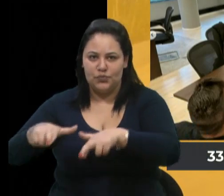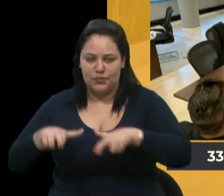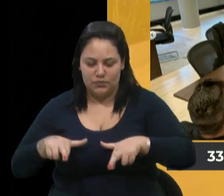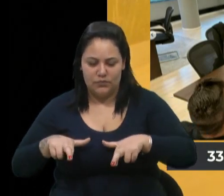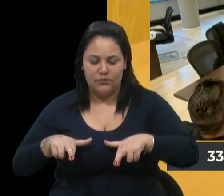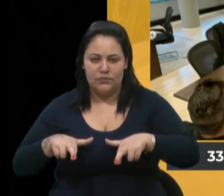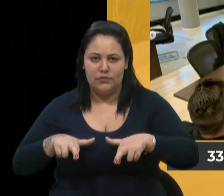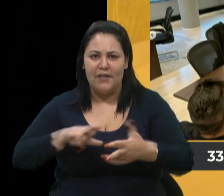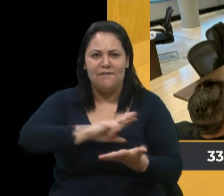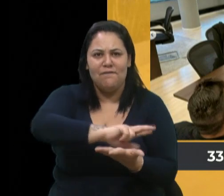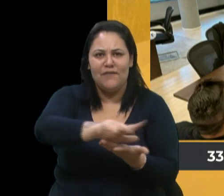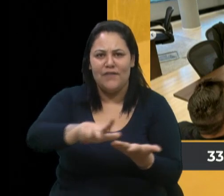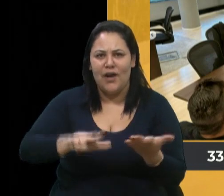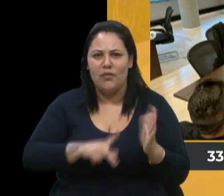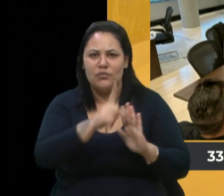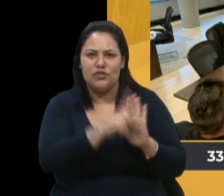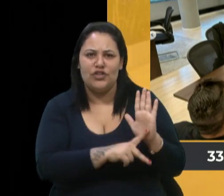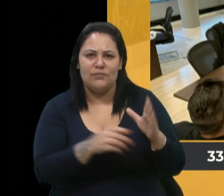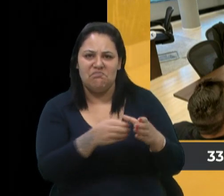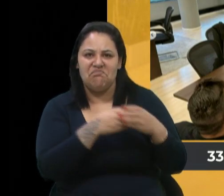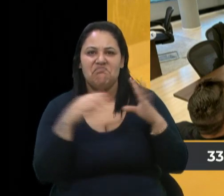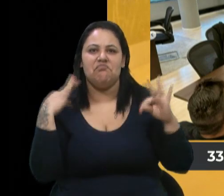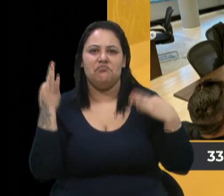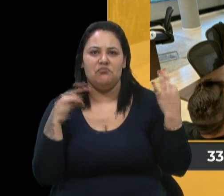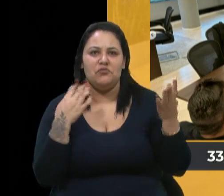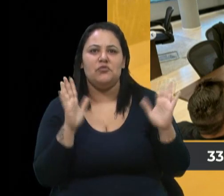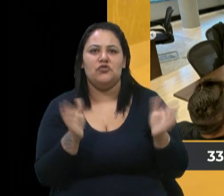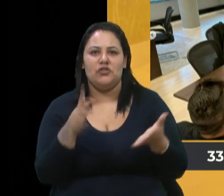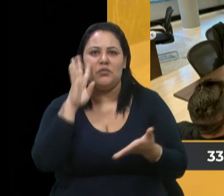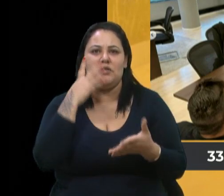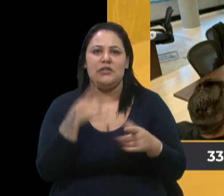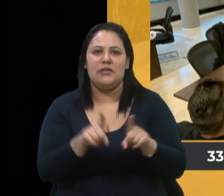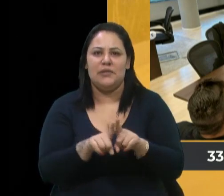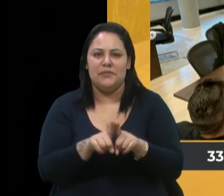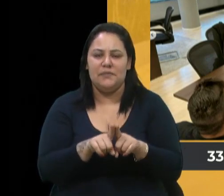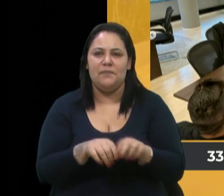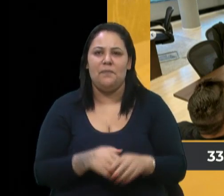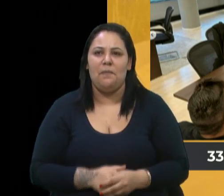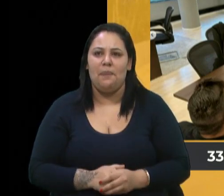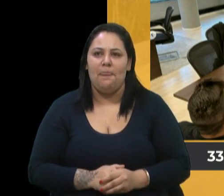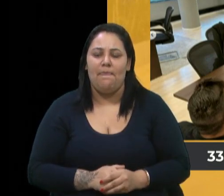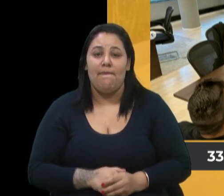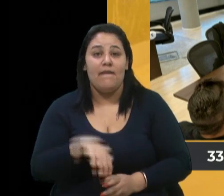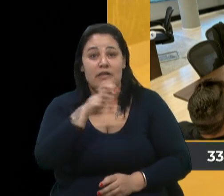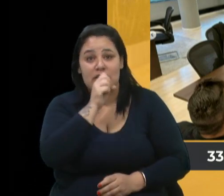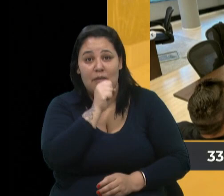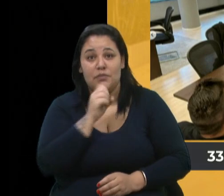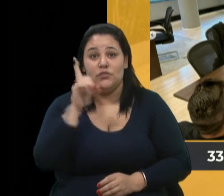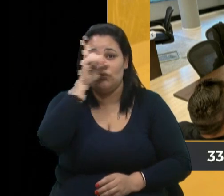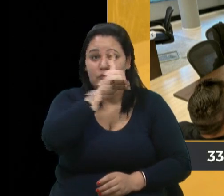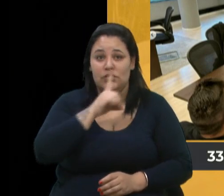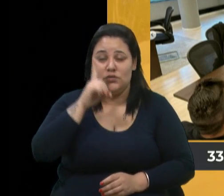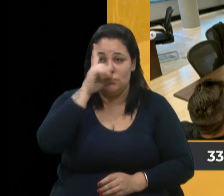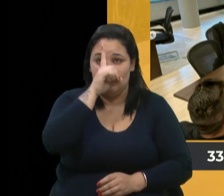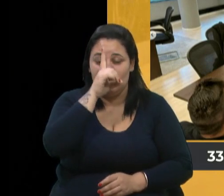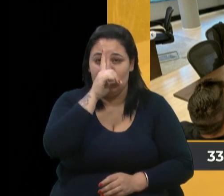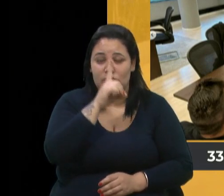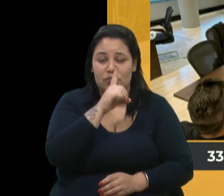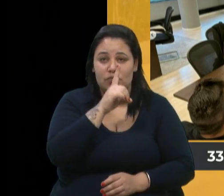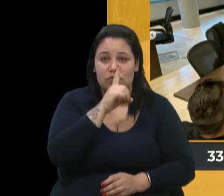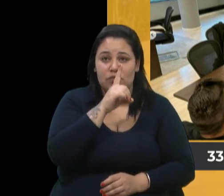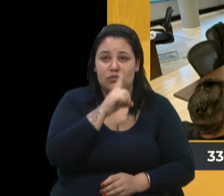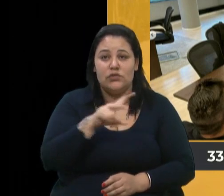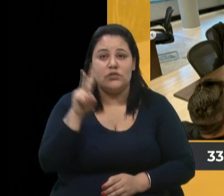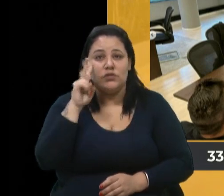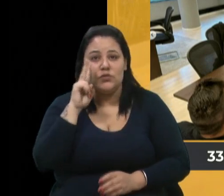Enfim, tem diversos projetos de turismo acontecendo. Nos finais de semana e durante a semana, a Secretaria de Turismo de